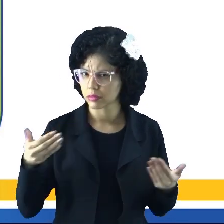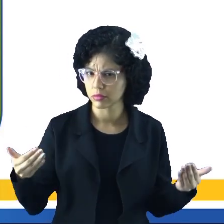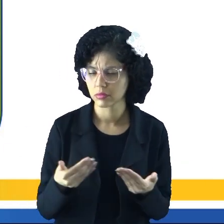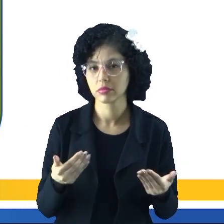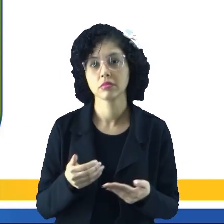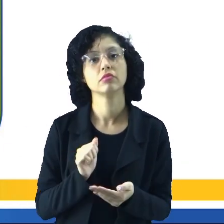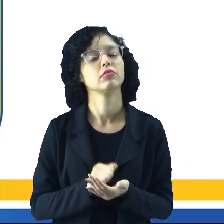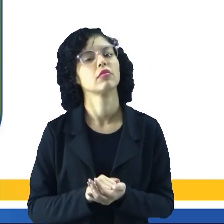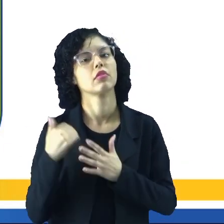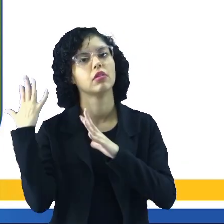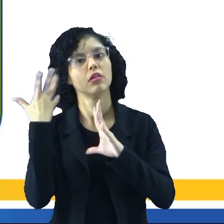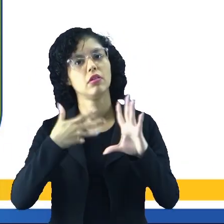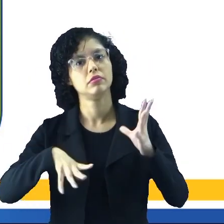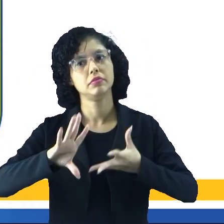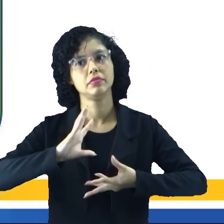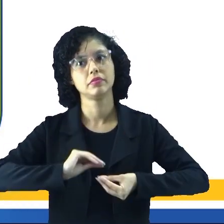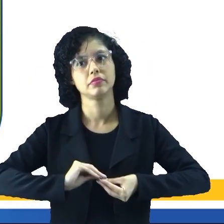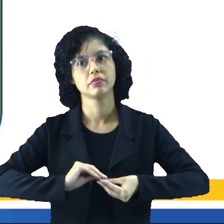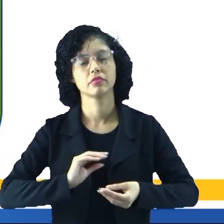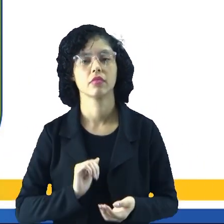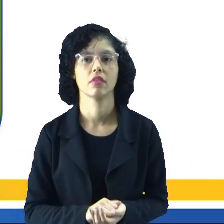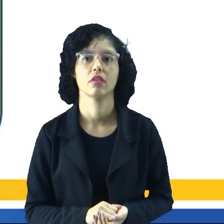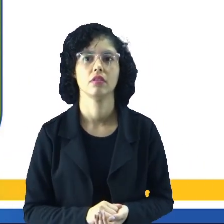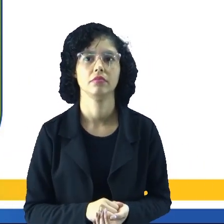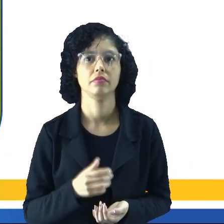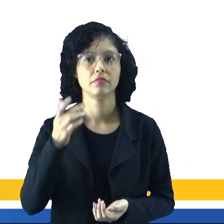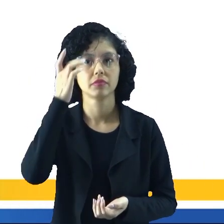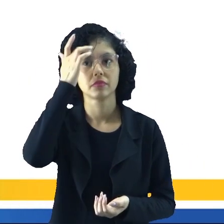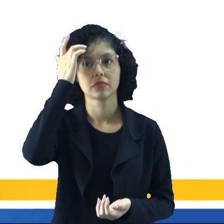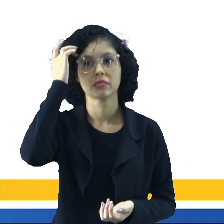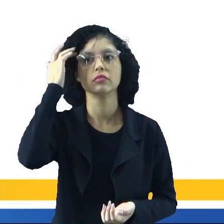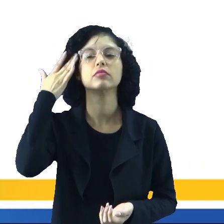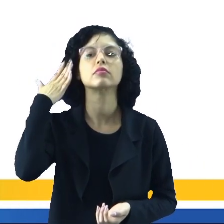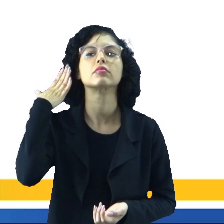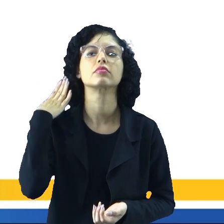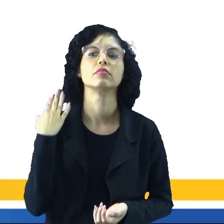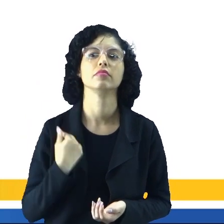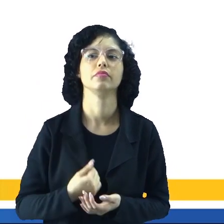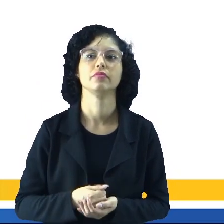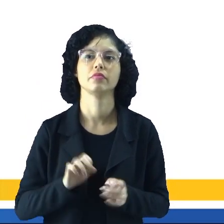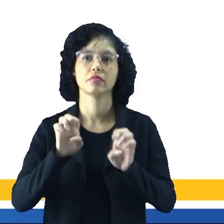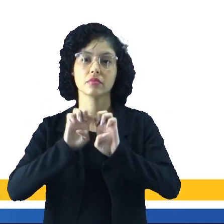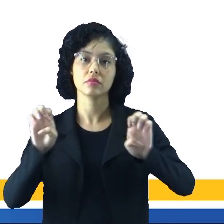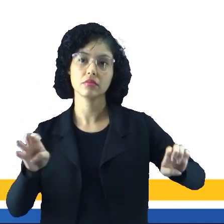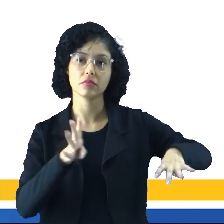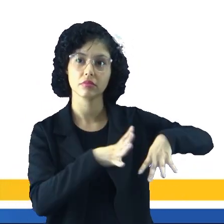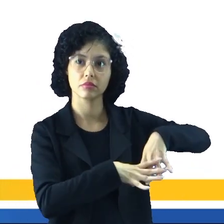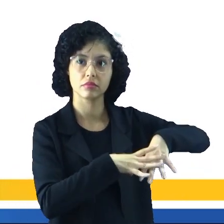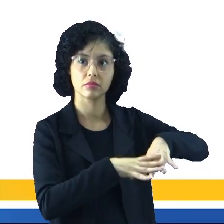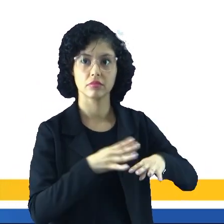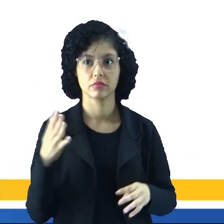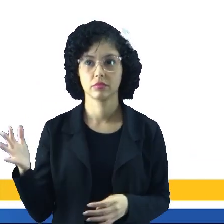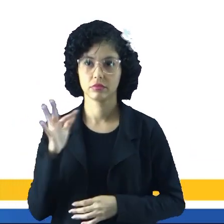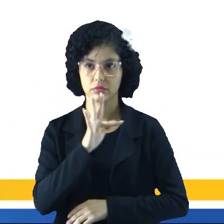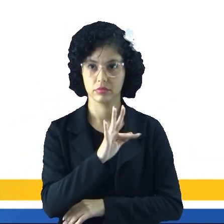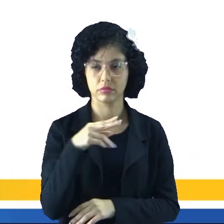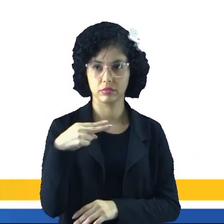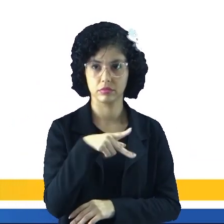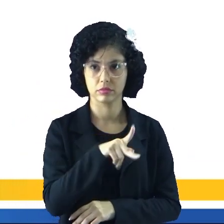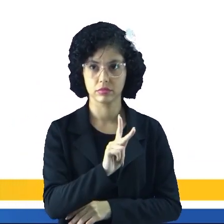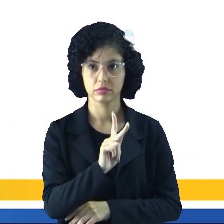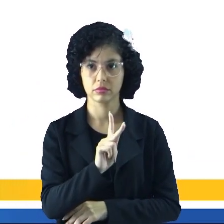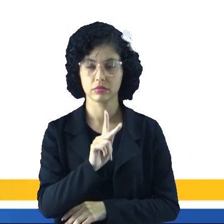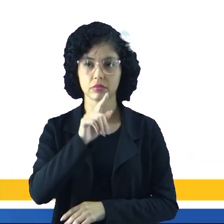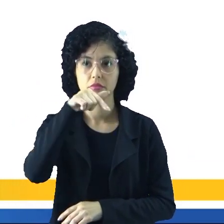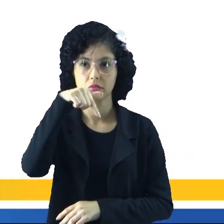agora, hein? Mas vamos resumir todo esse enunciado na seguinte equação matemática. Está aqui, ó. F